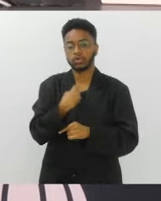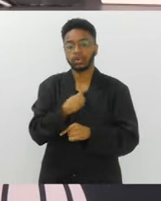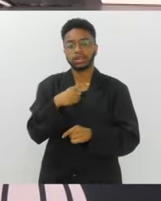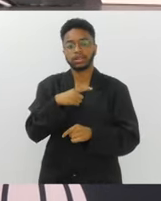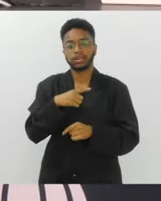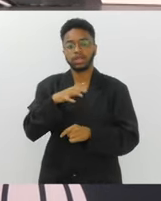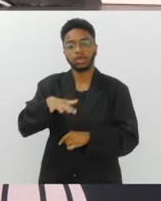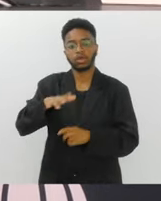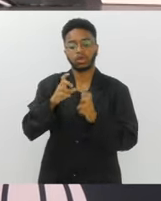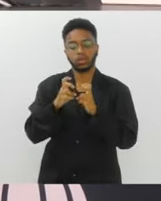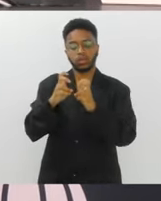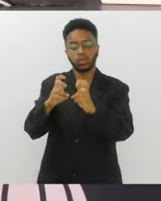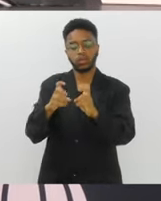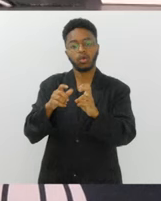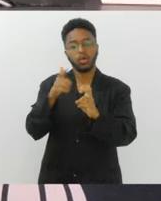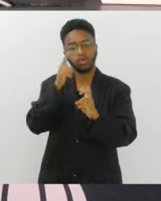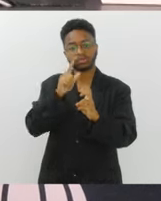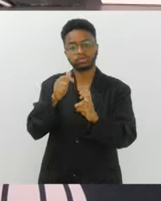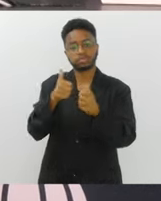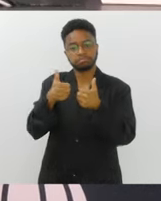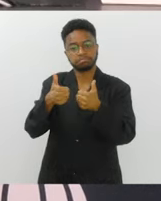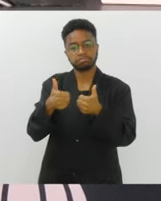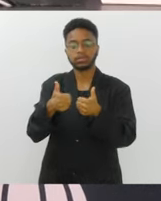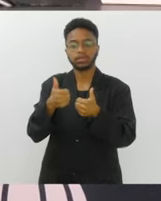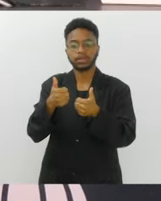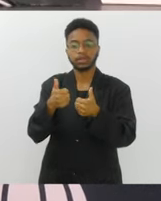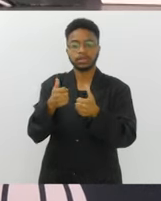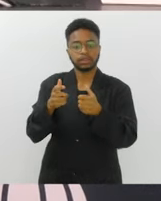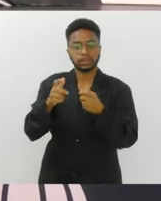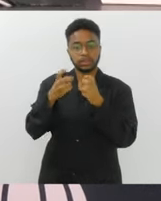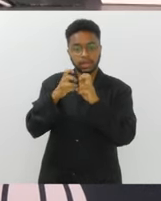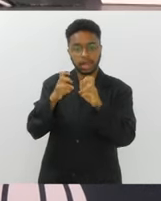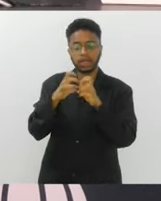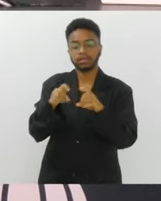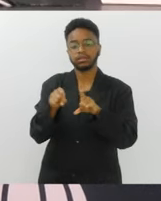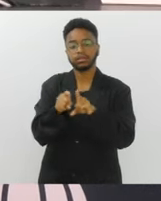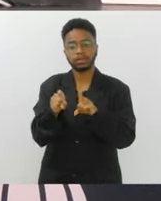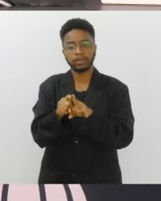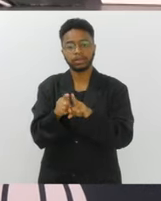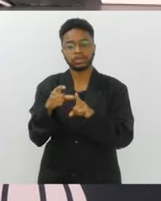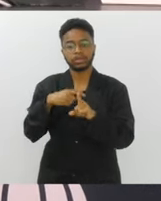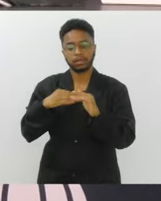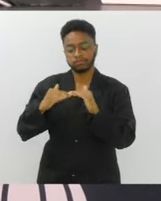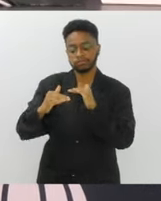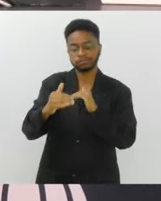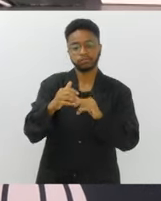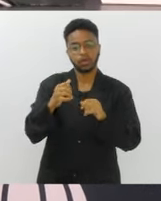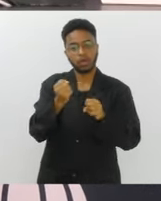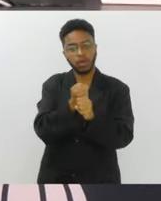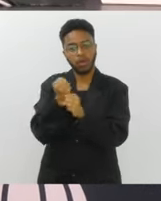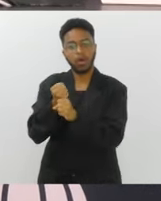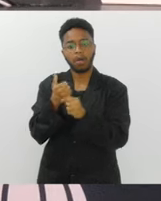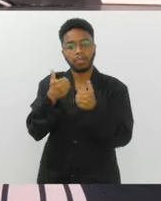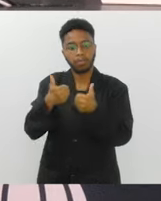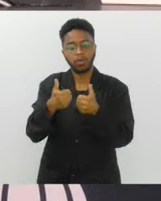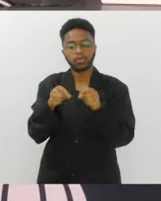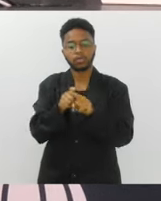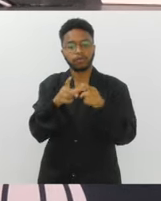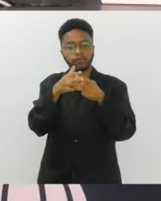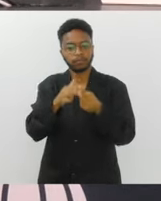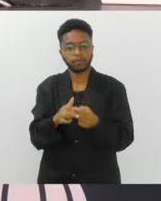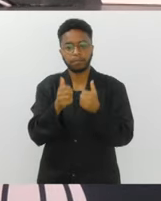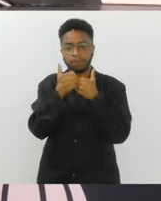possa andar corretamente, onde tenha uma via permanente boa, onde tenha uma manutenção boa, onde os funcionários